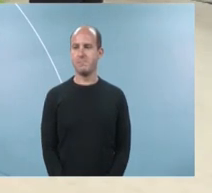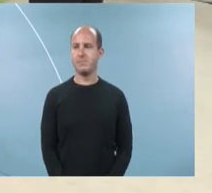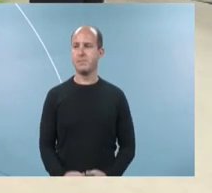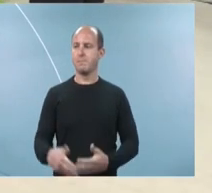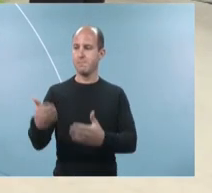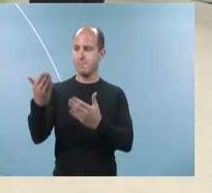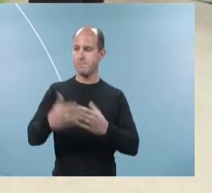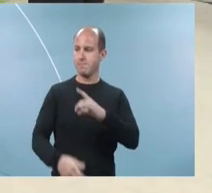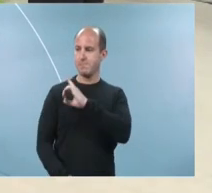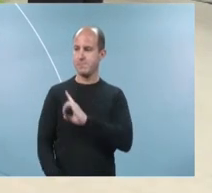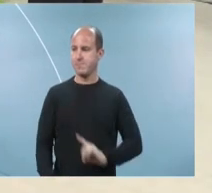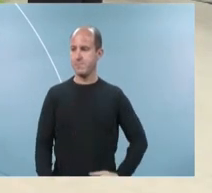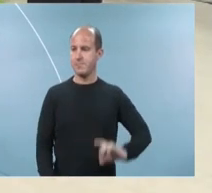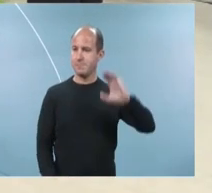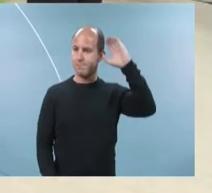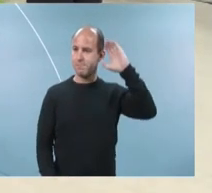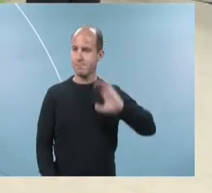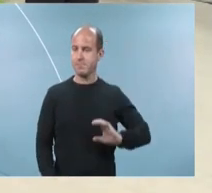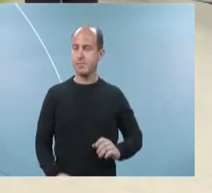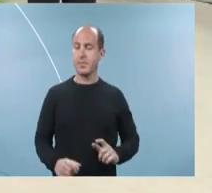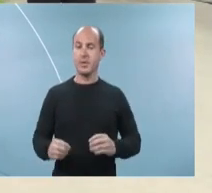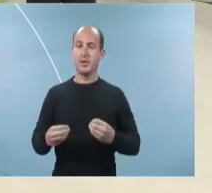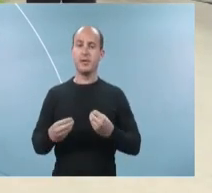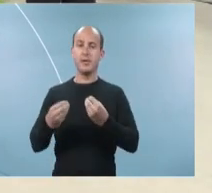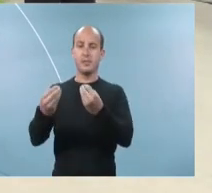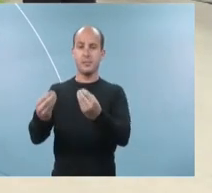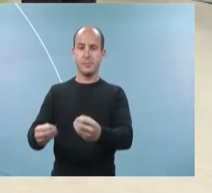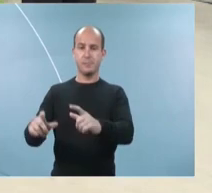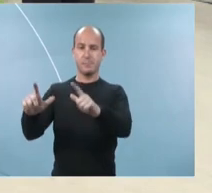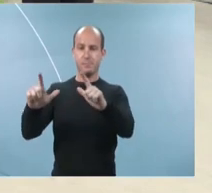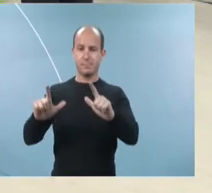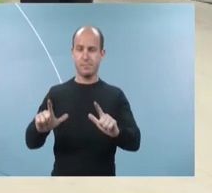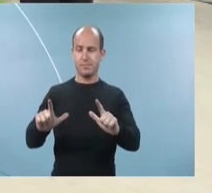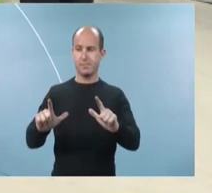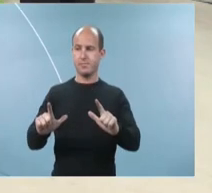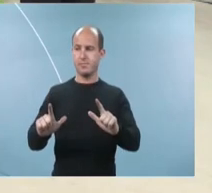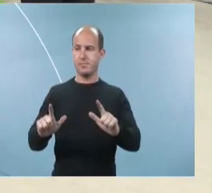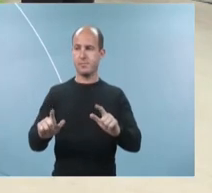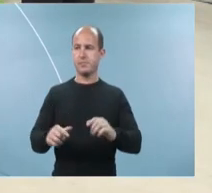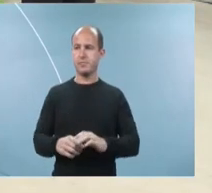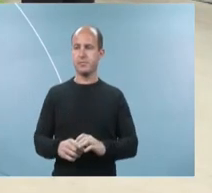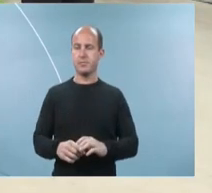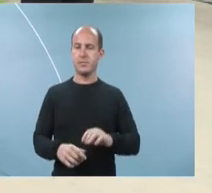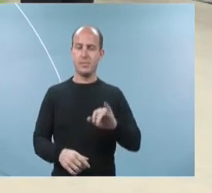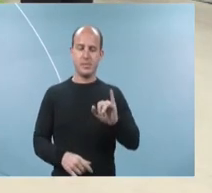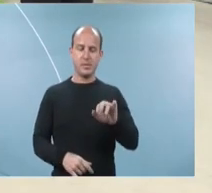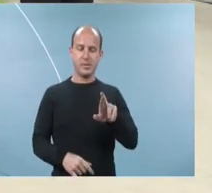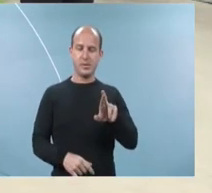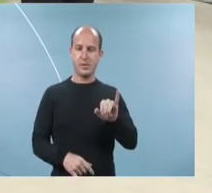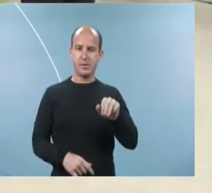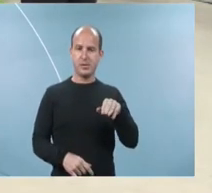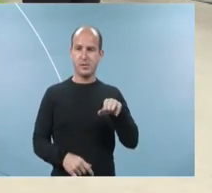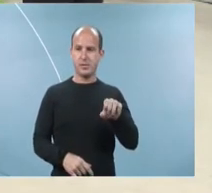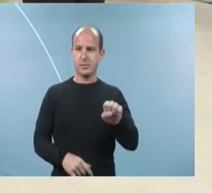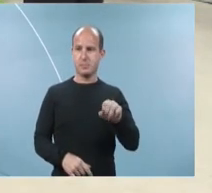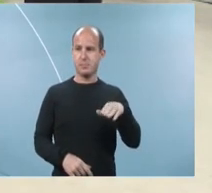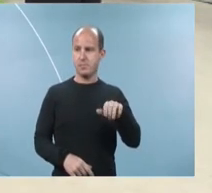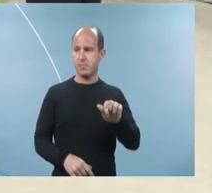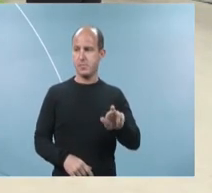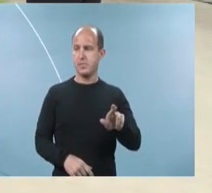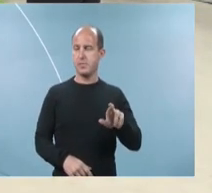Convido a deputada Cristiane Dantas para fazer a entrega da placa à senhora Irismar Regis da Costa.